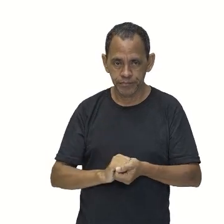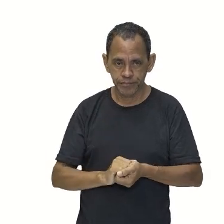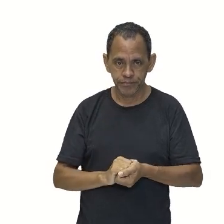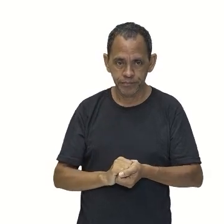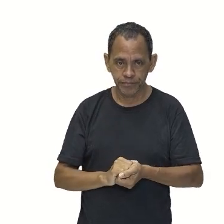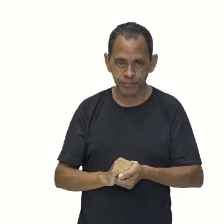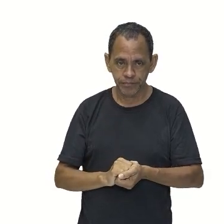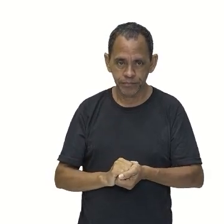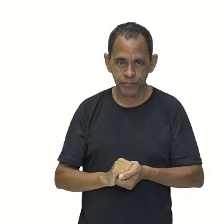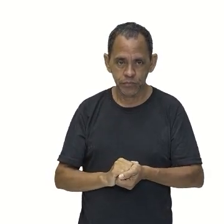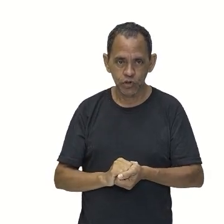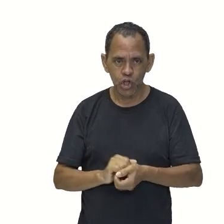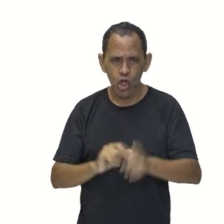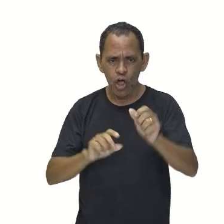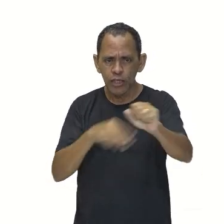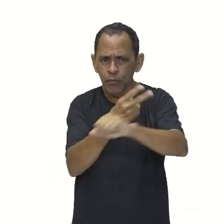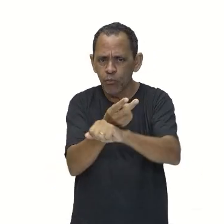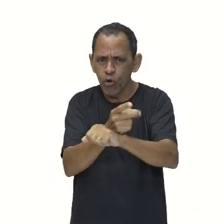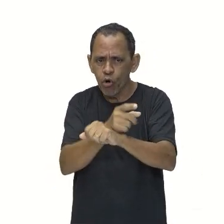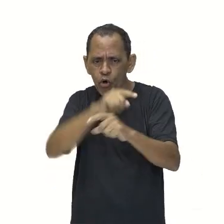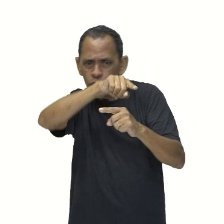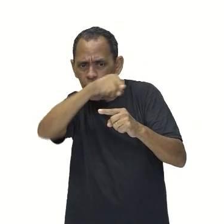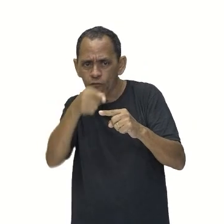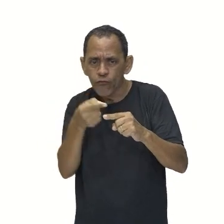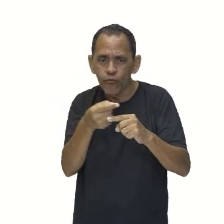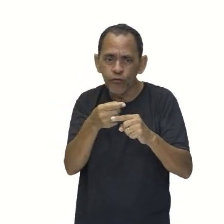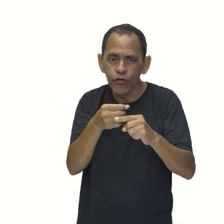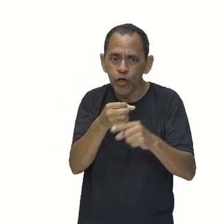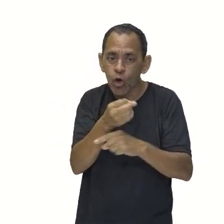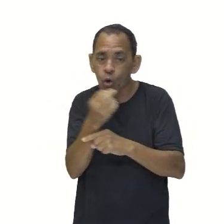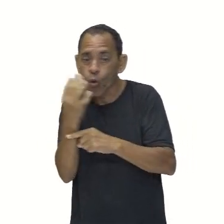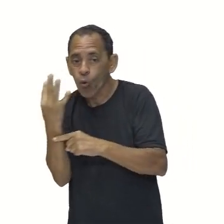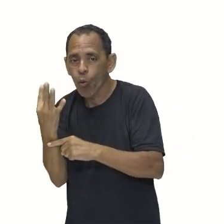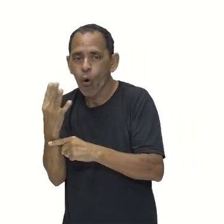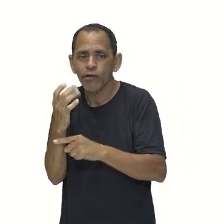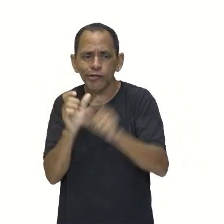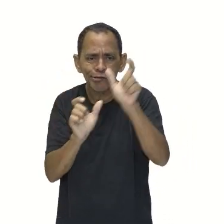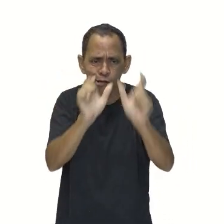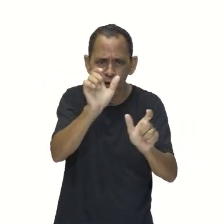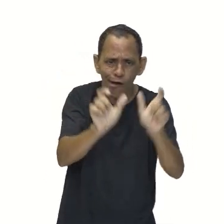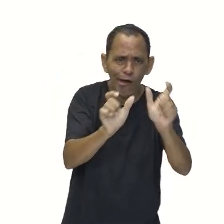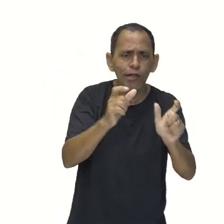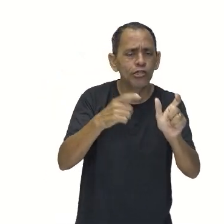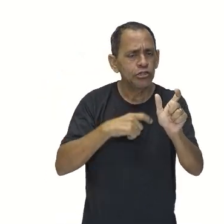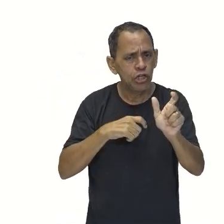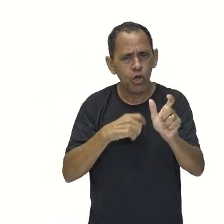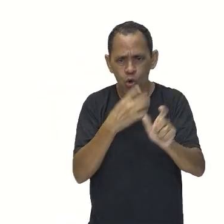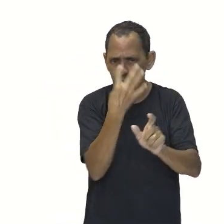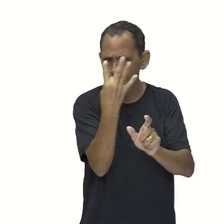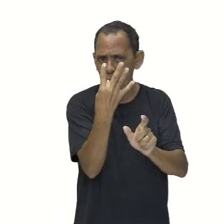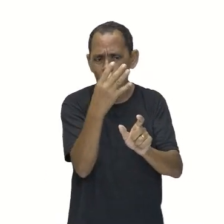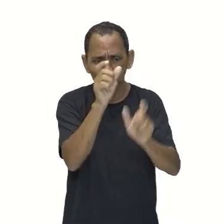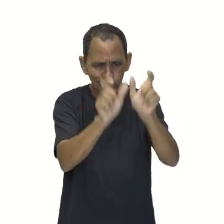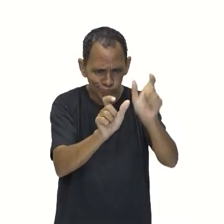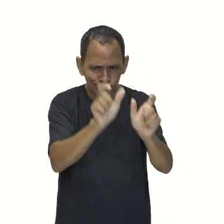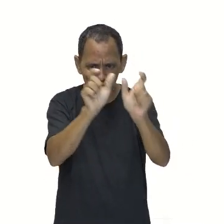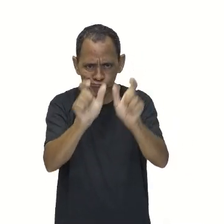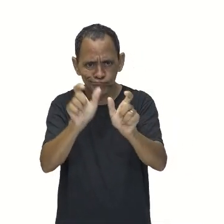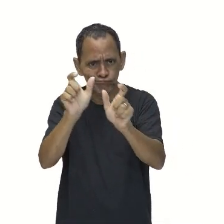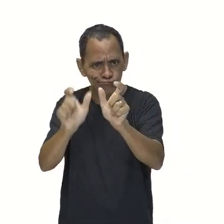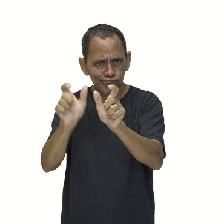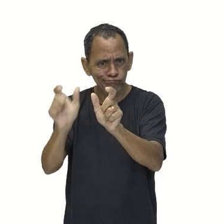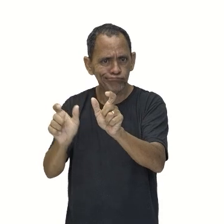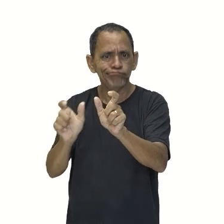Quantas casas após a vírgula aqui? 2. Portanto, eu tenho um total de 4 casas. Então, 4 casas para a esquerda.